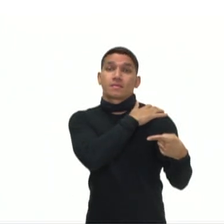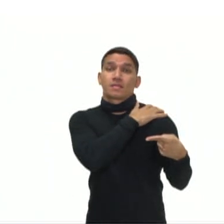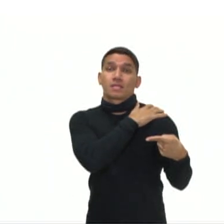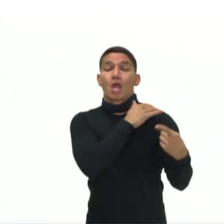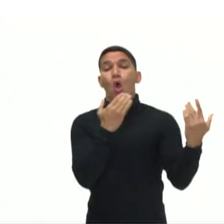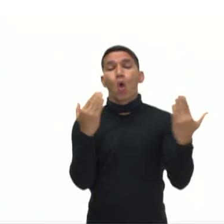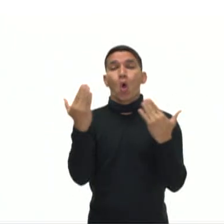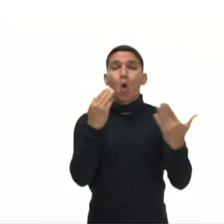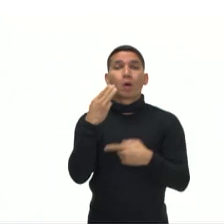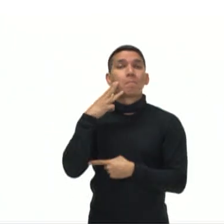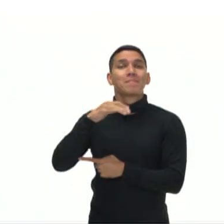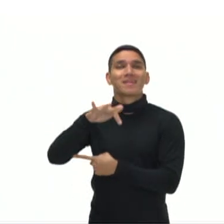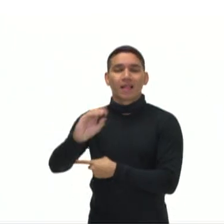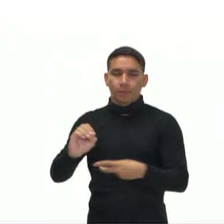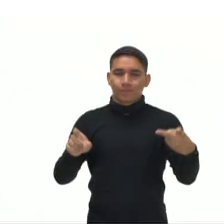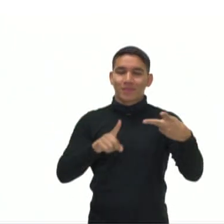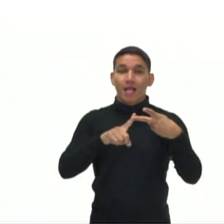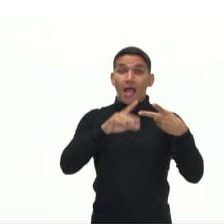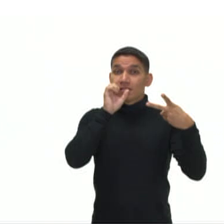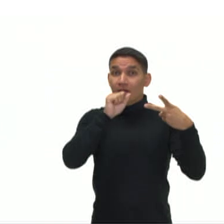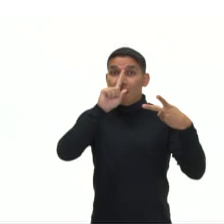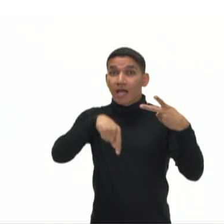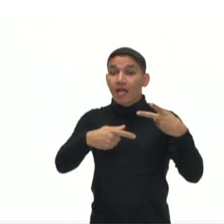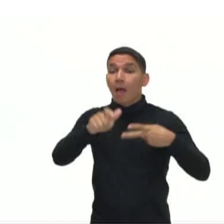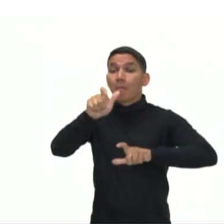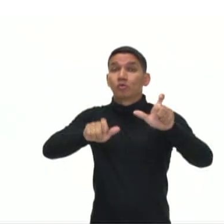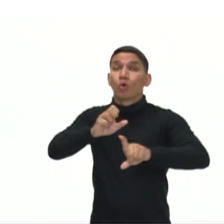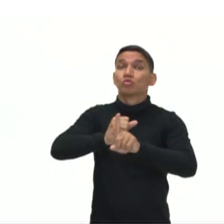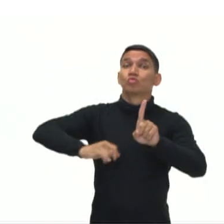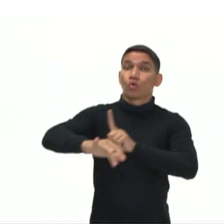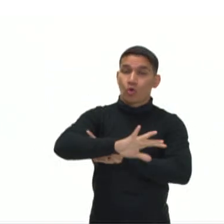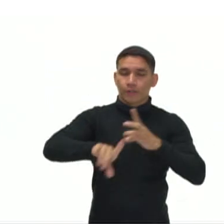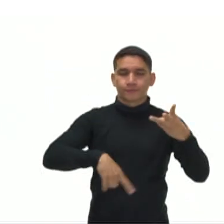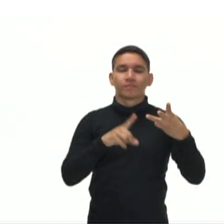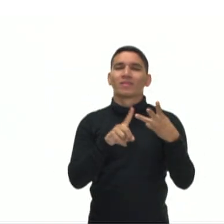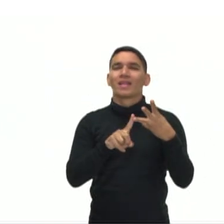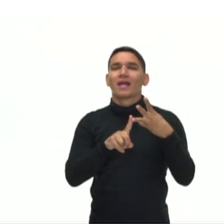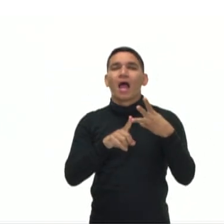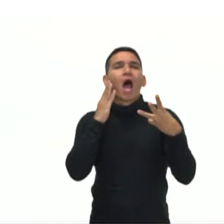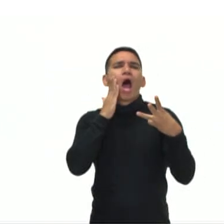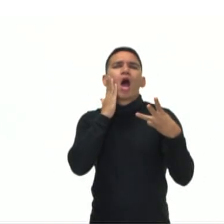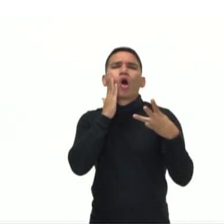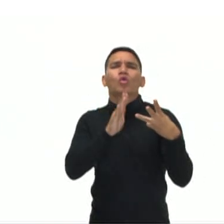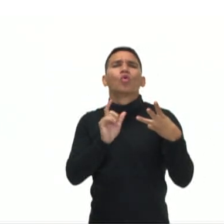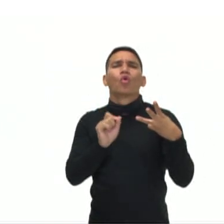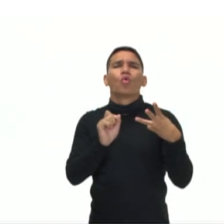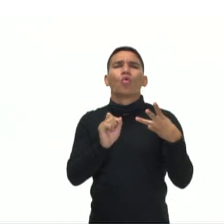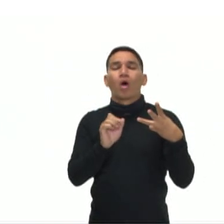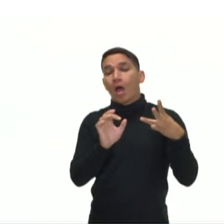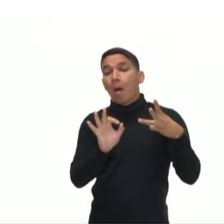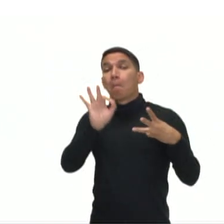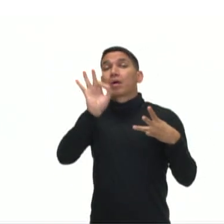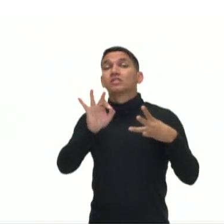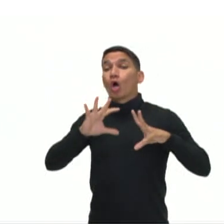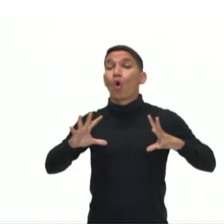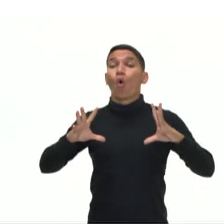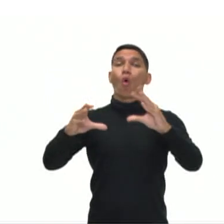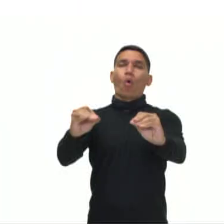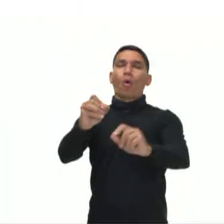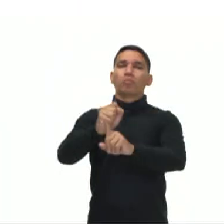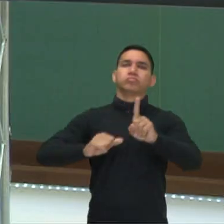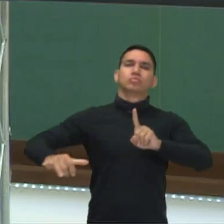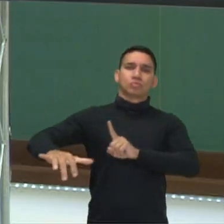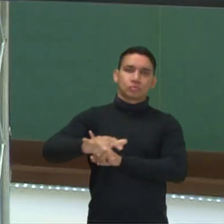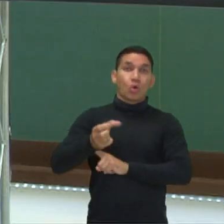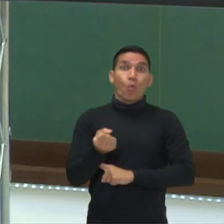em laranja no gráfico, os civis mortos. Então, você tem uma comparação. E em azulzinho, em relação ao percentual total da população, quantas pessoas